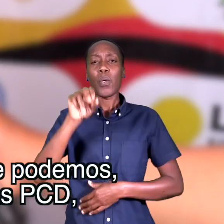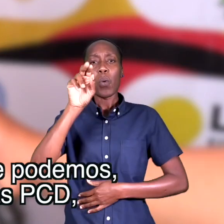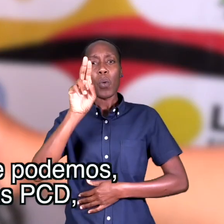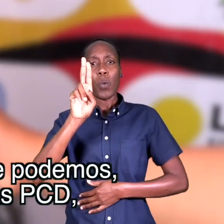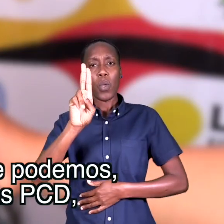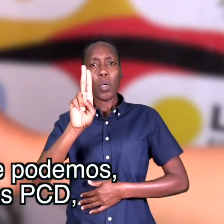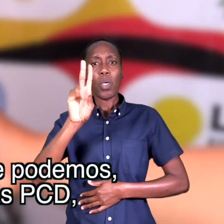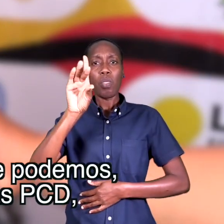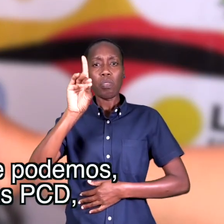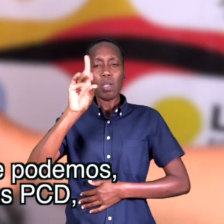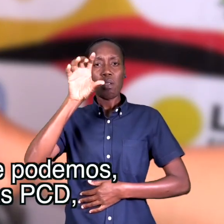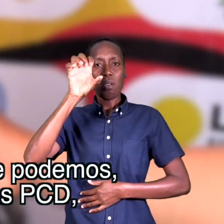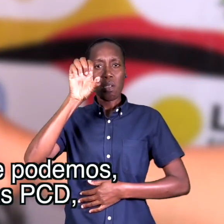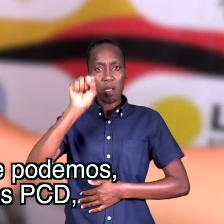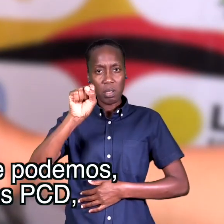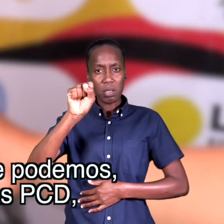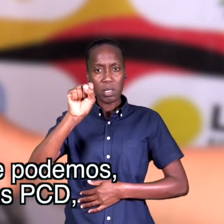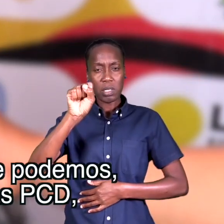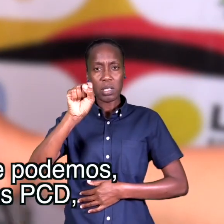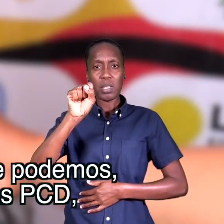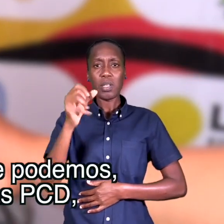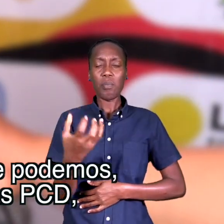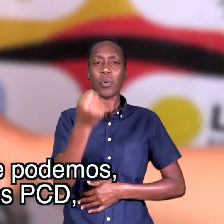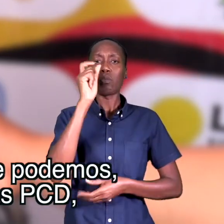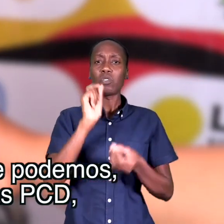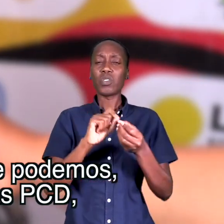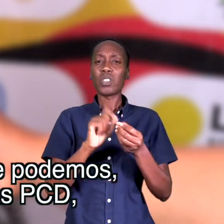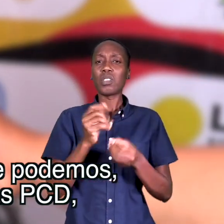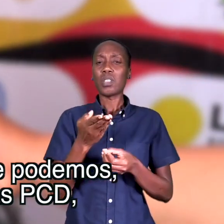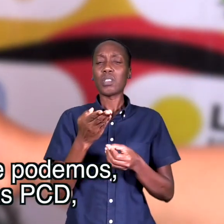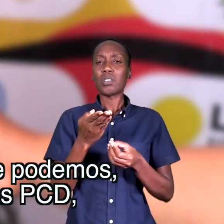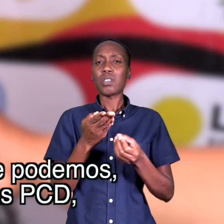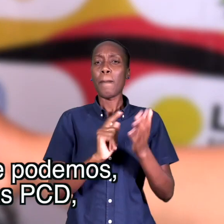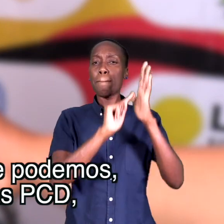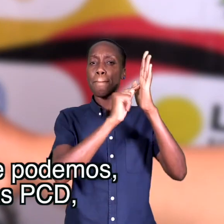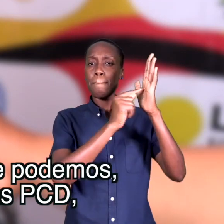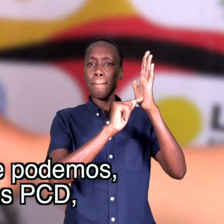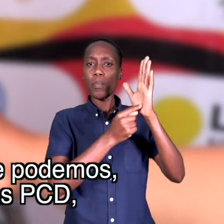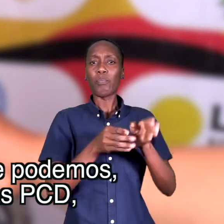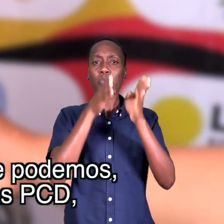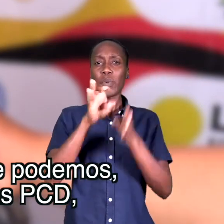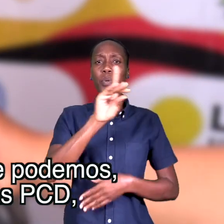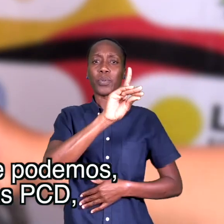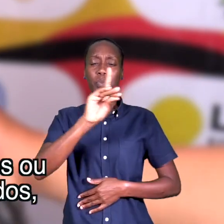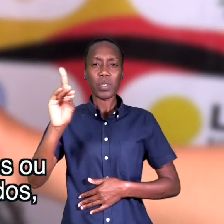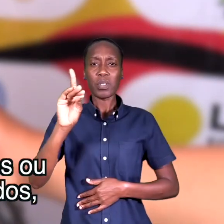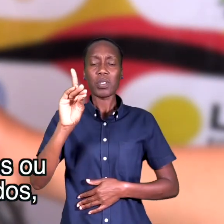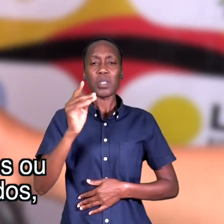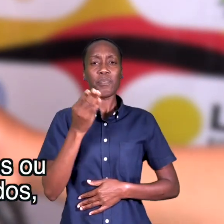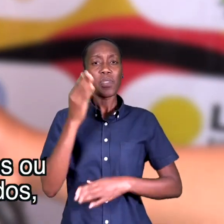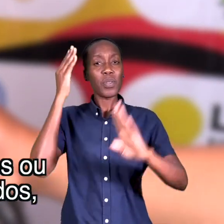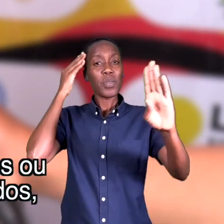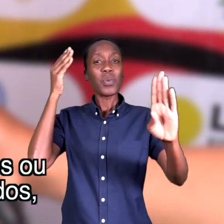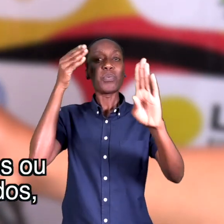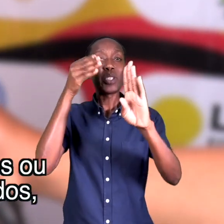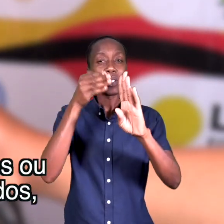podemos nos ODS encontrar referências às pessoas com deficiência e como